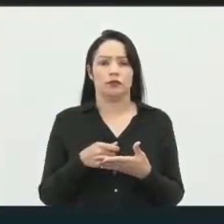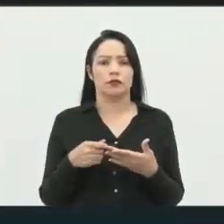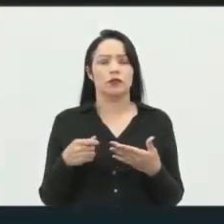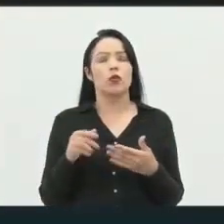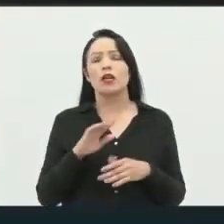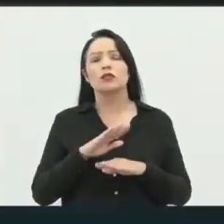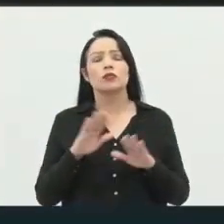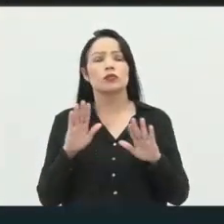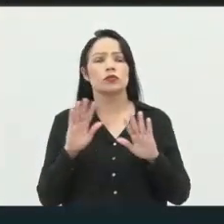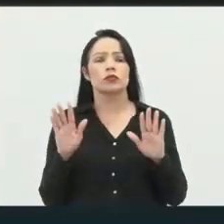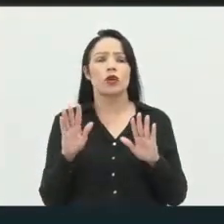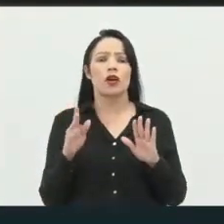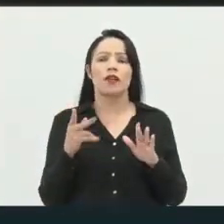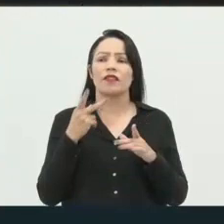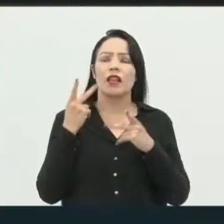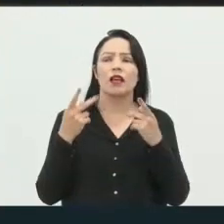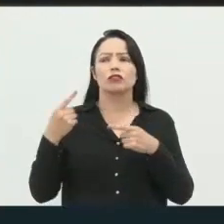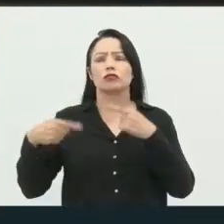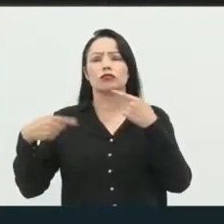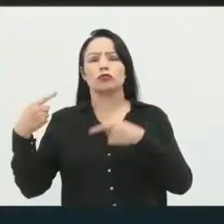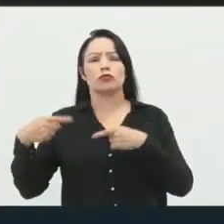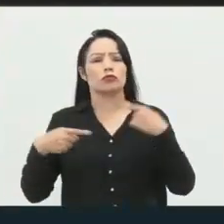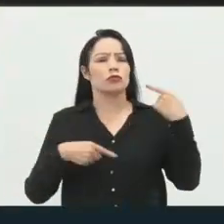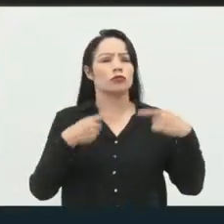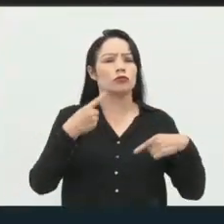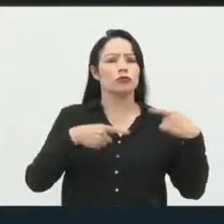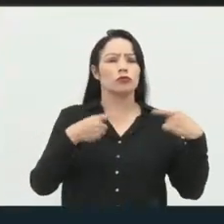a gente aqui ficar discutindo